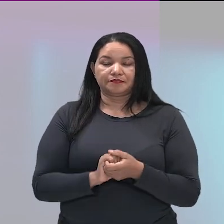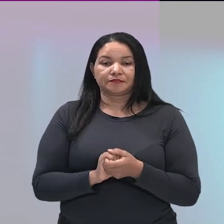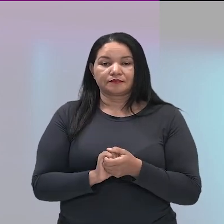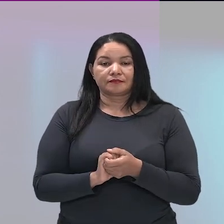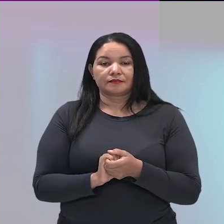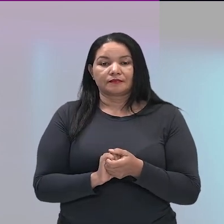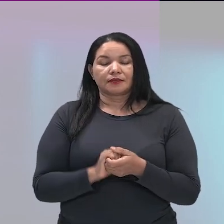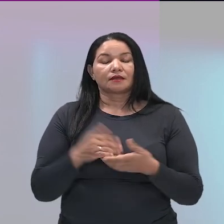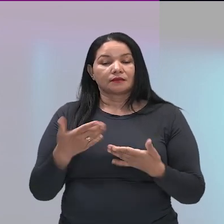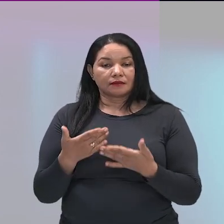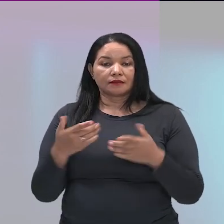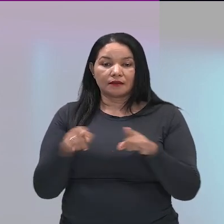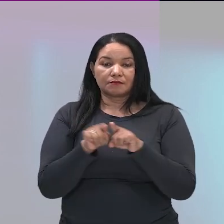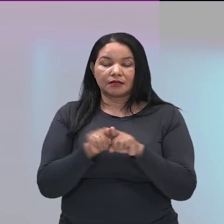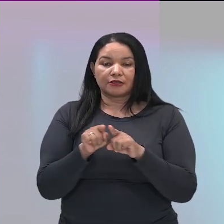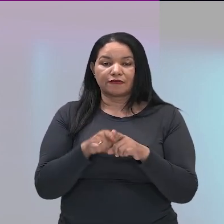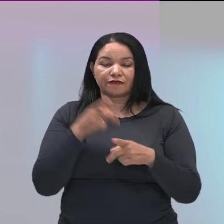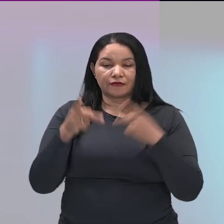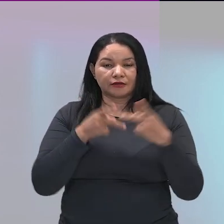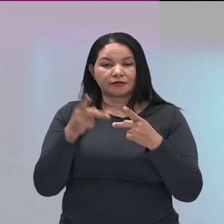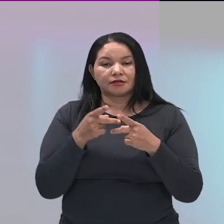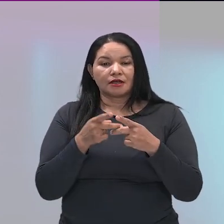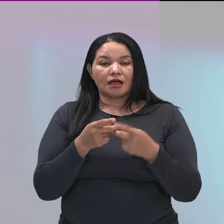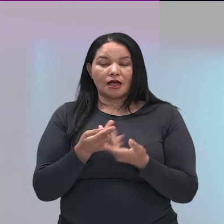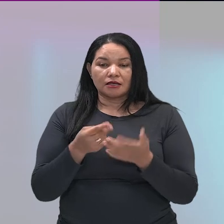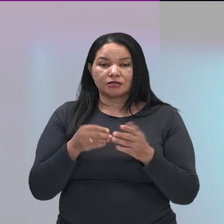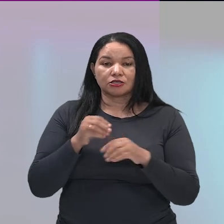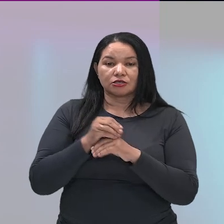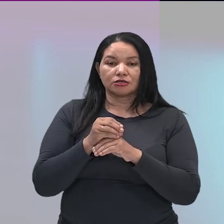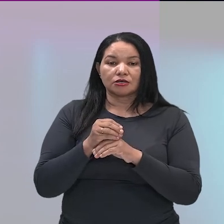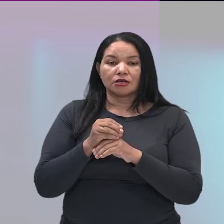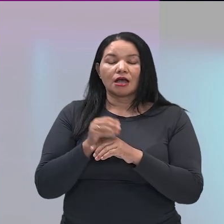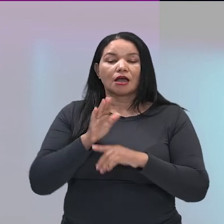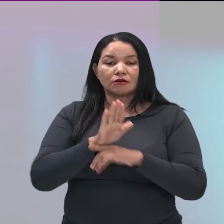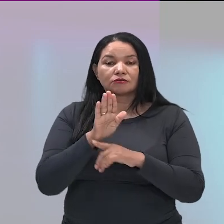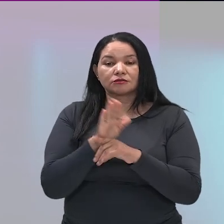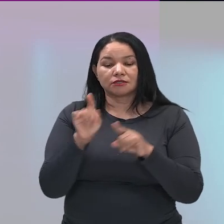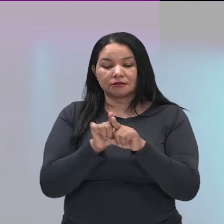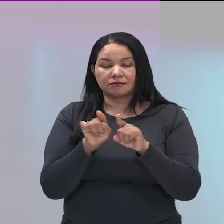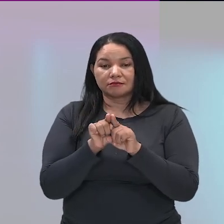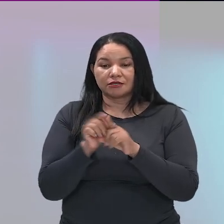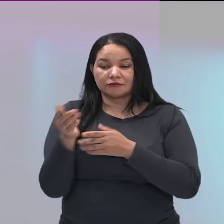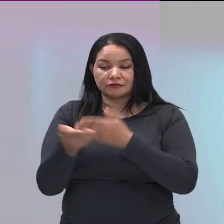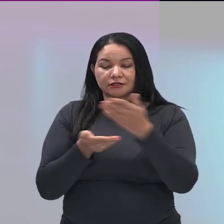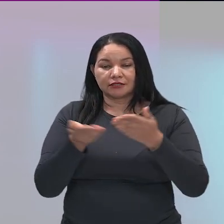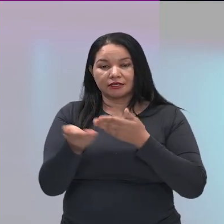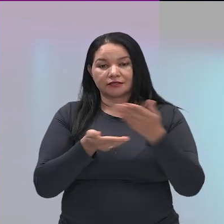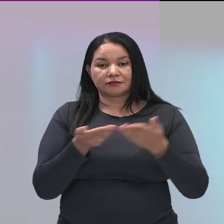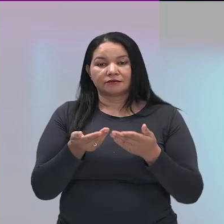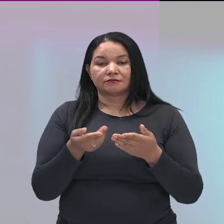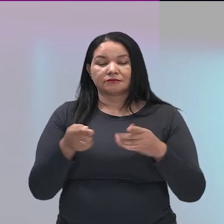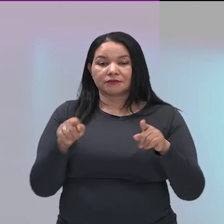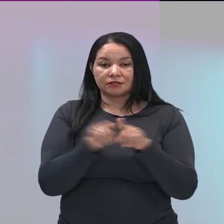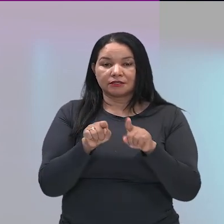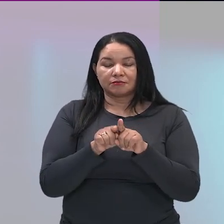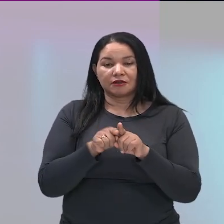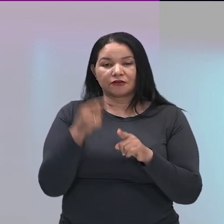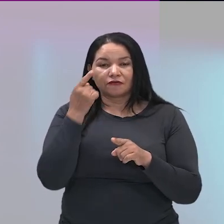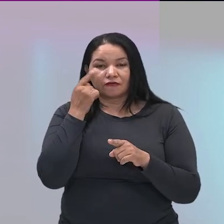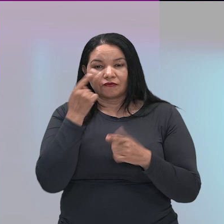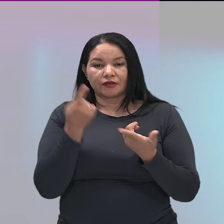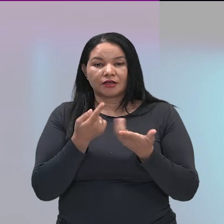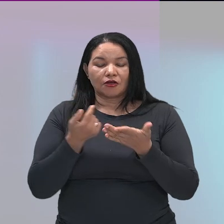dessa colaboração, dessa interação, né? Vimos também essa questão de como o grafite ele vai